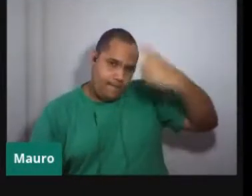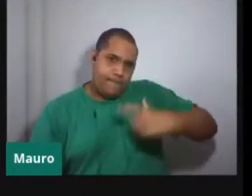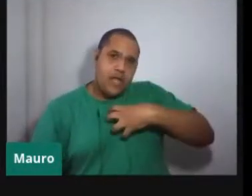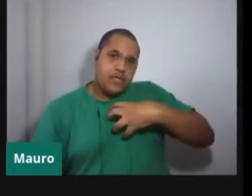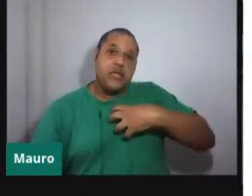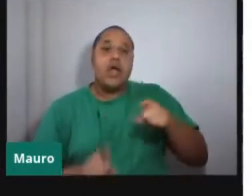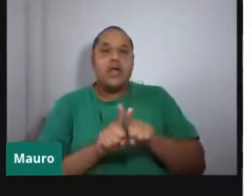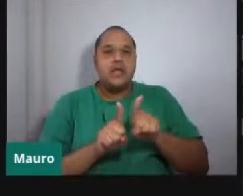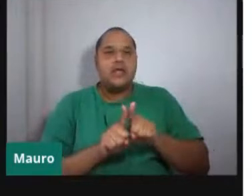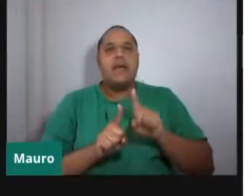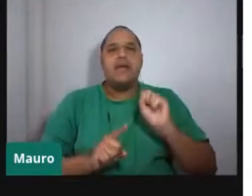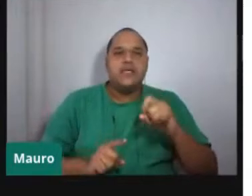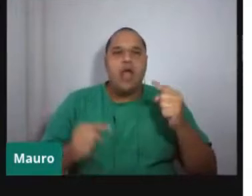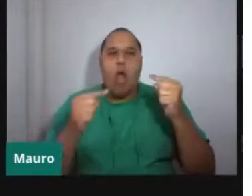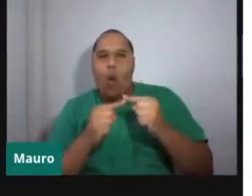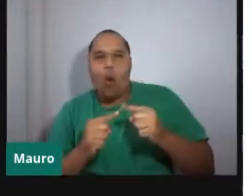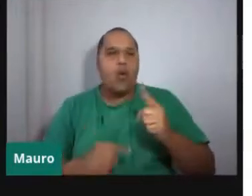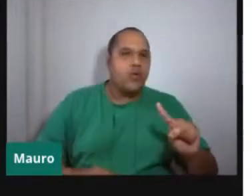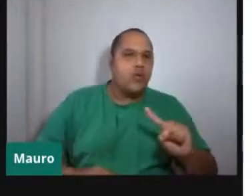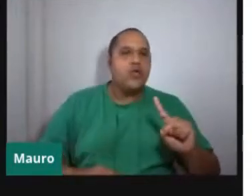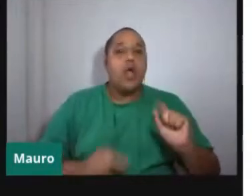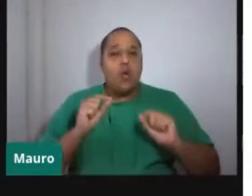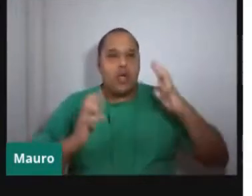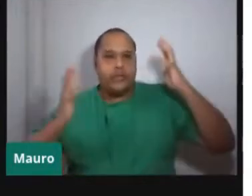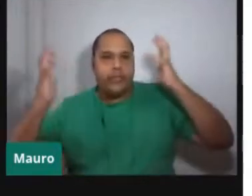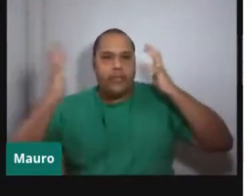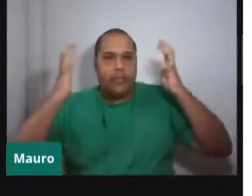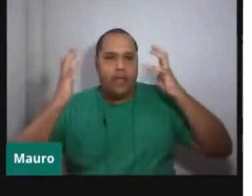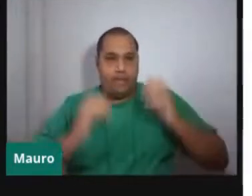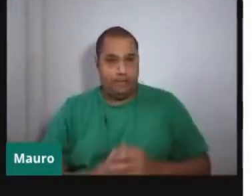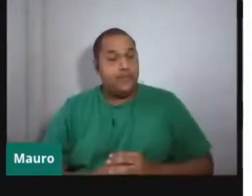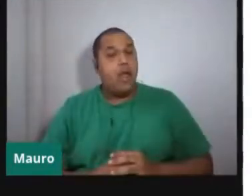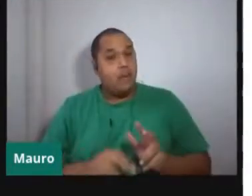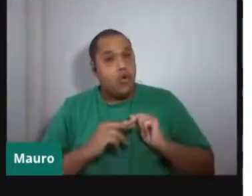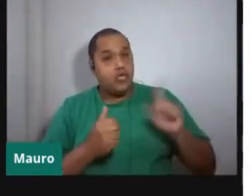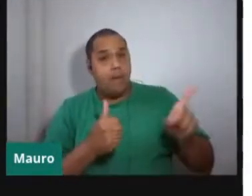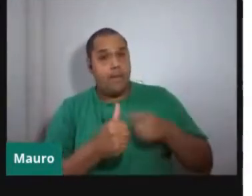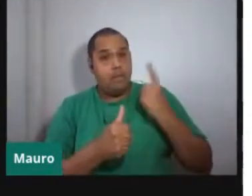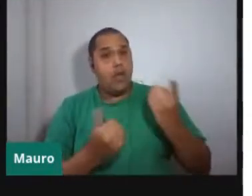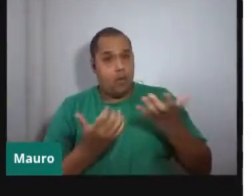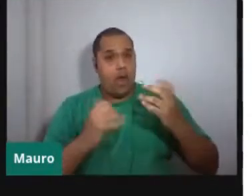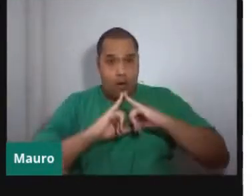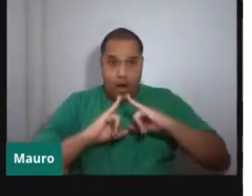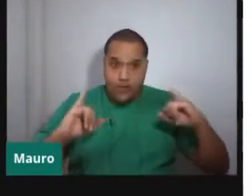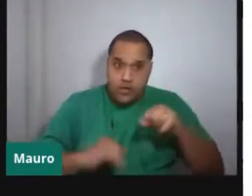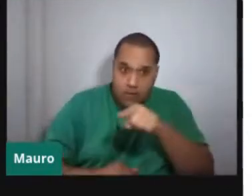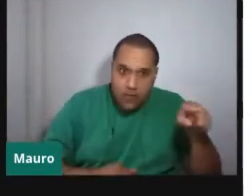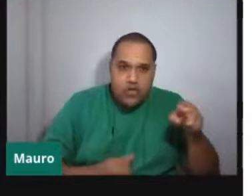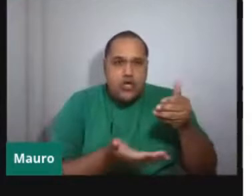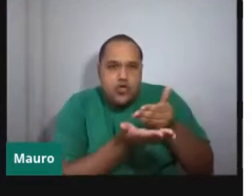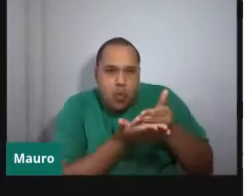transtornos mentais. Bom, o primeiro ponto que eu queria chamar muito a atenção de vocês, né, que estão no começo ainda da